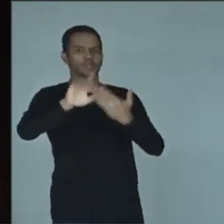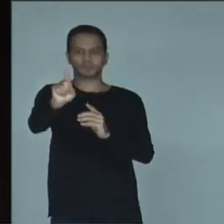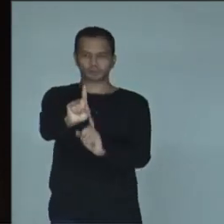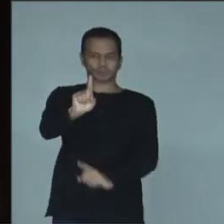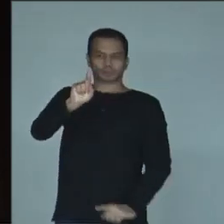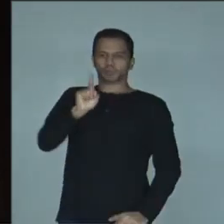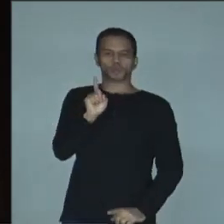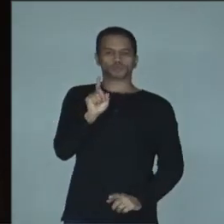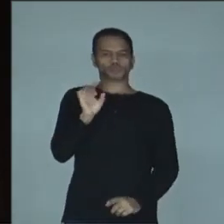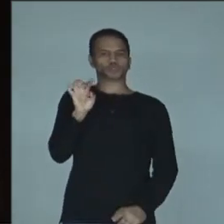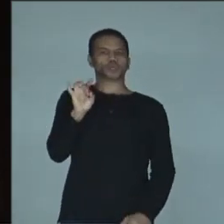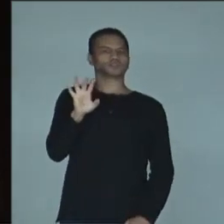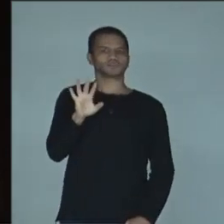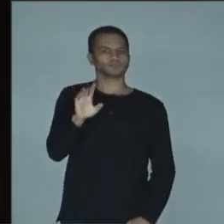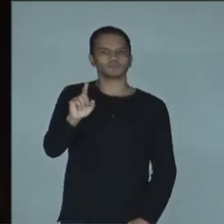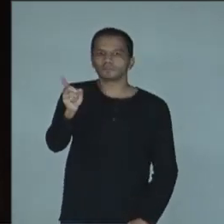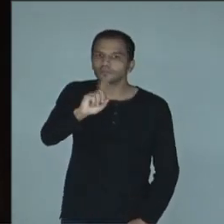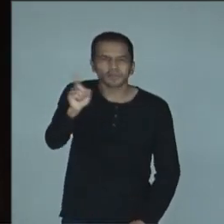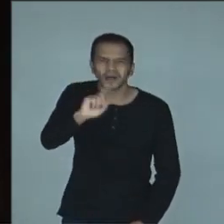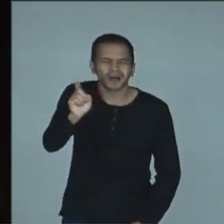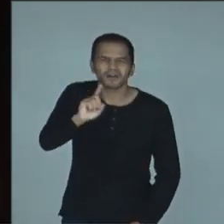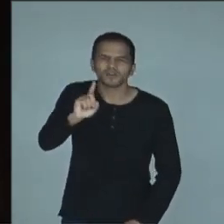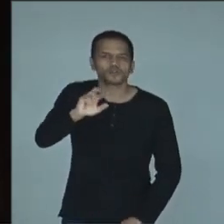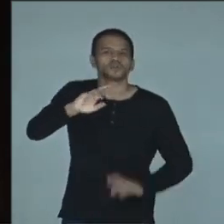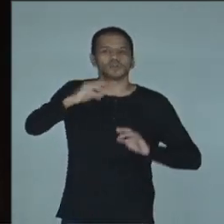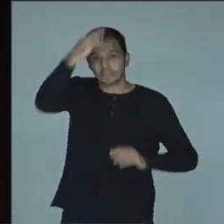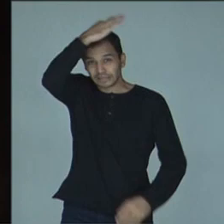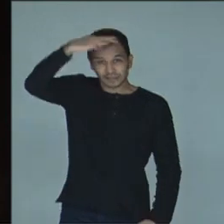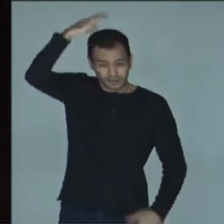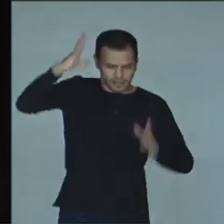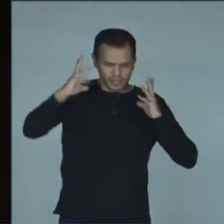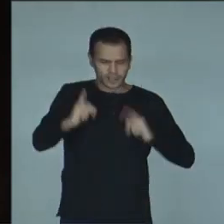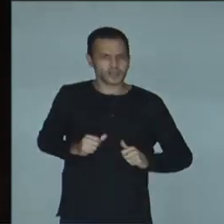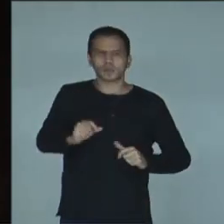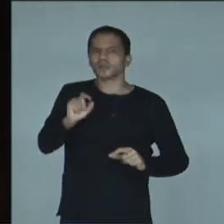em querido Santidade não é fuga